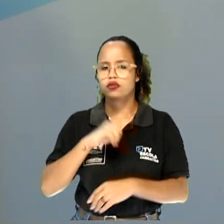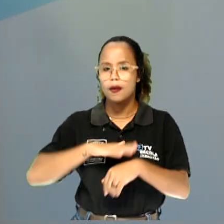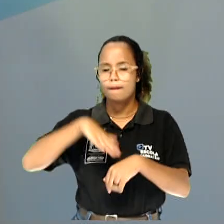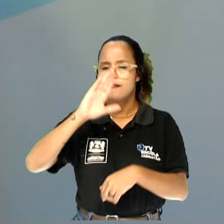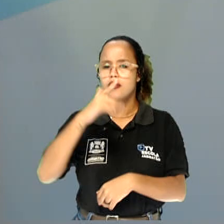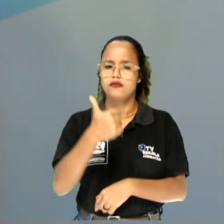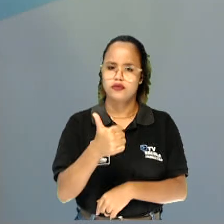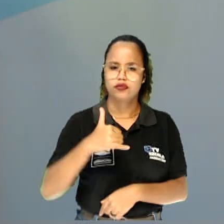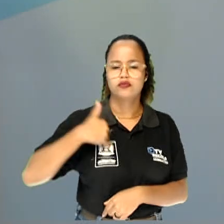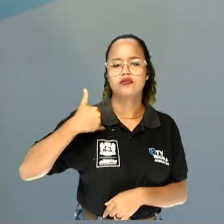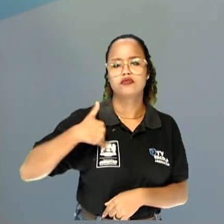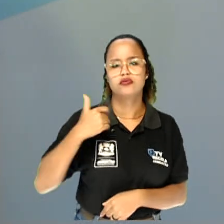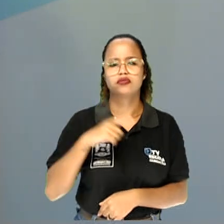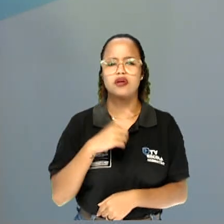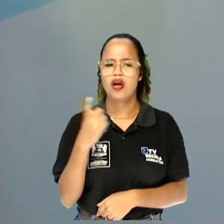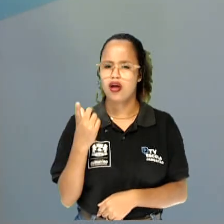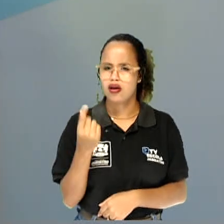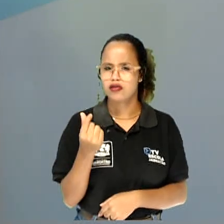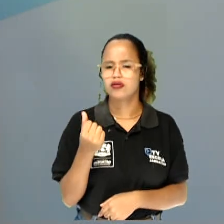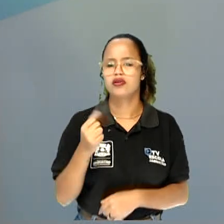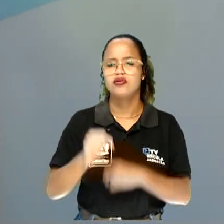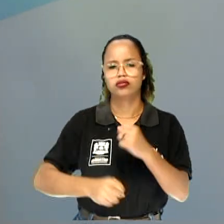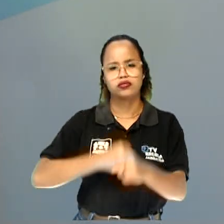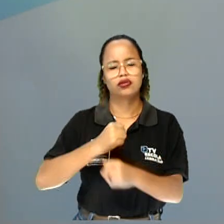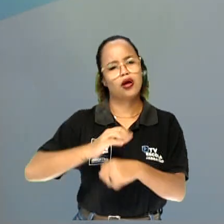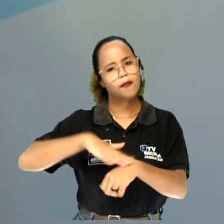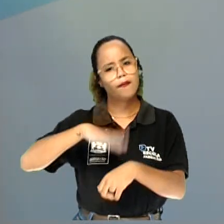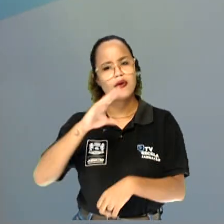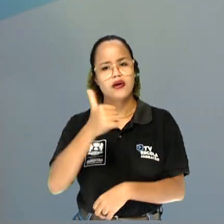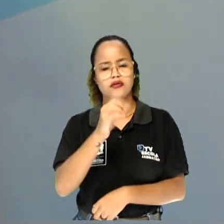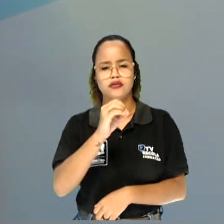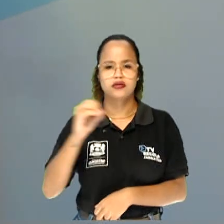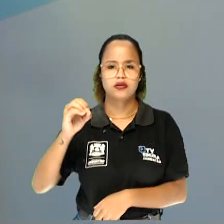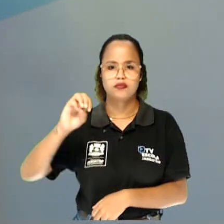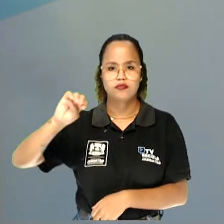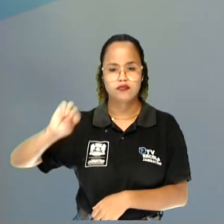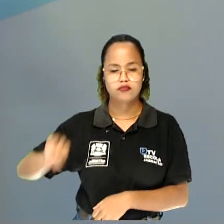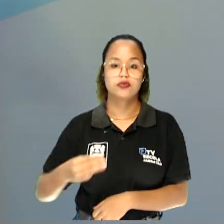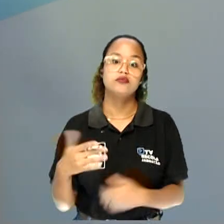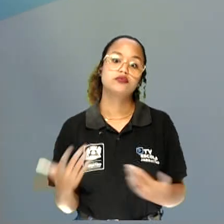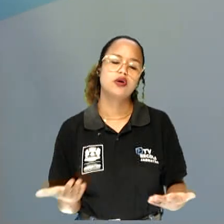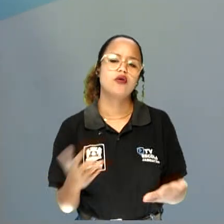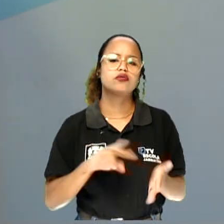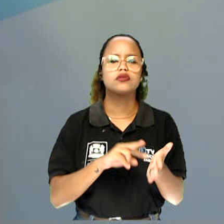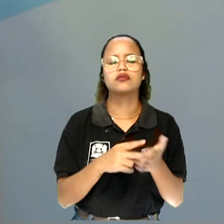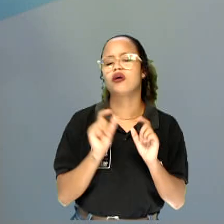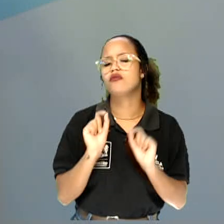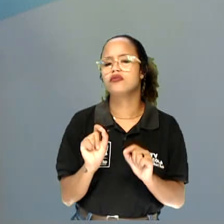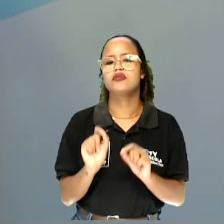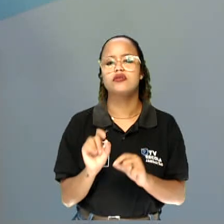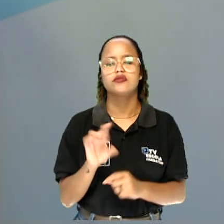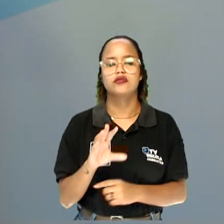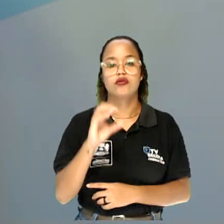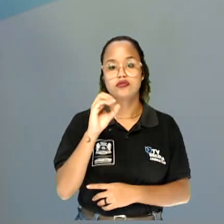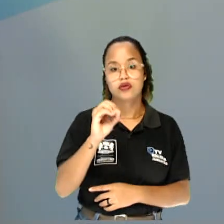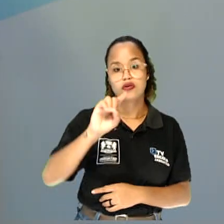e que comprovassem uma renda anual de mais de 100 mil réis. Ou seja, isso representava